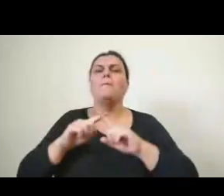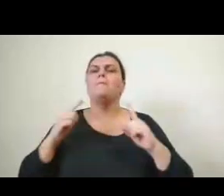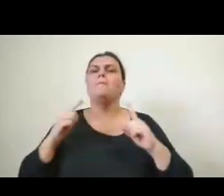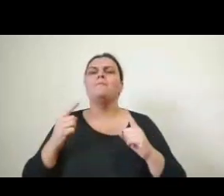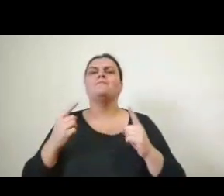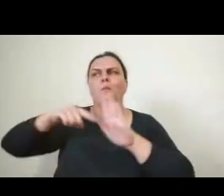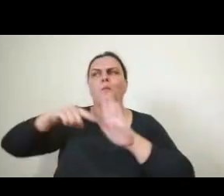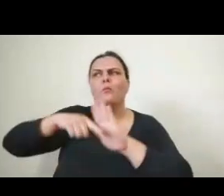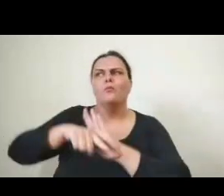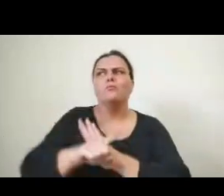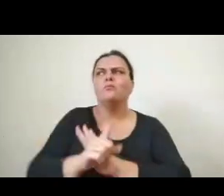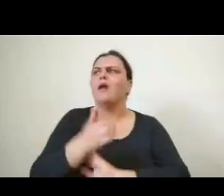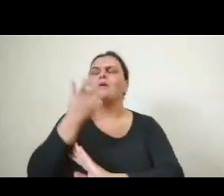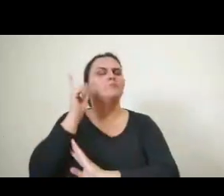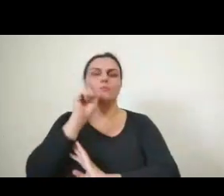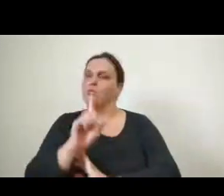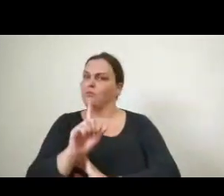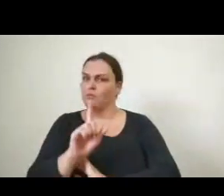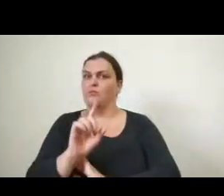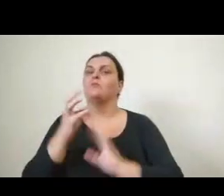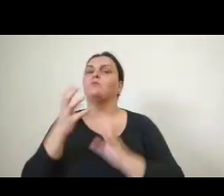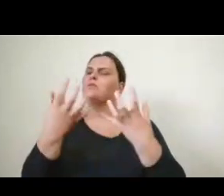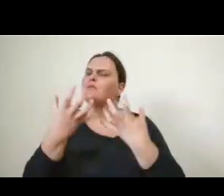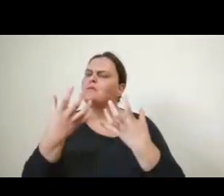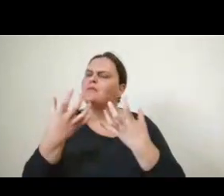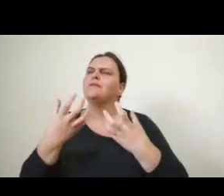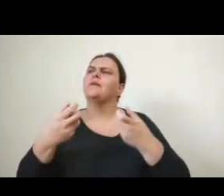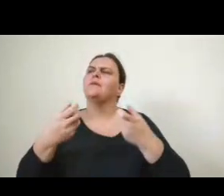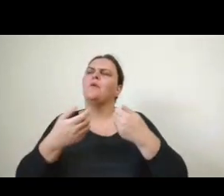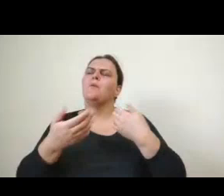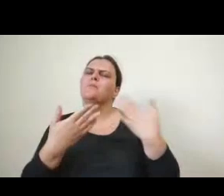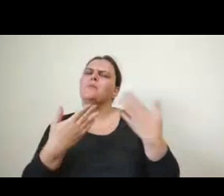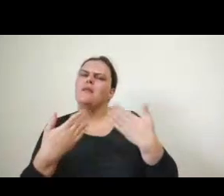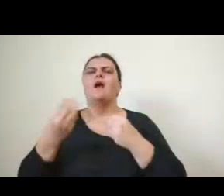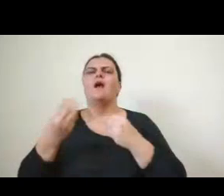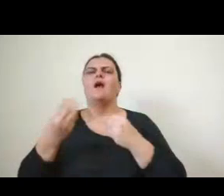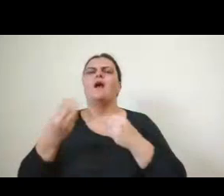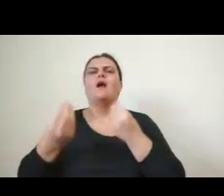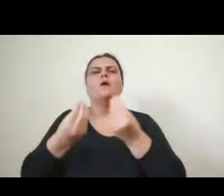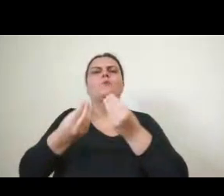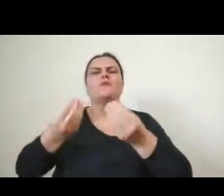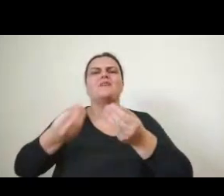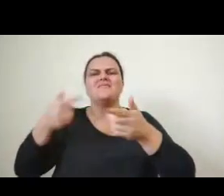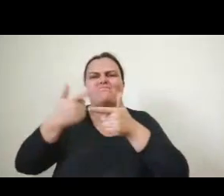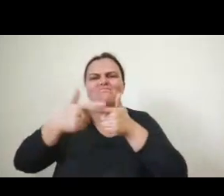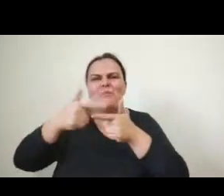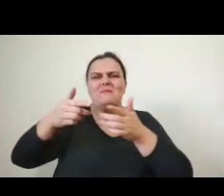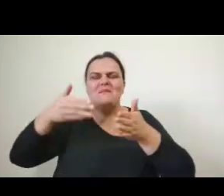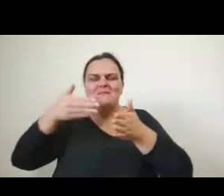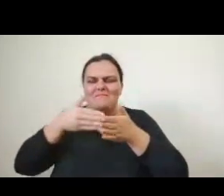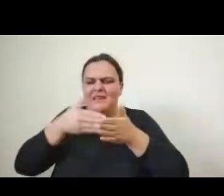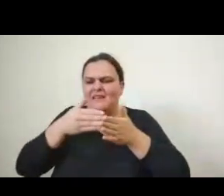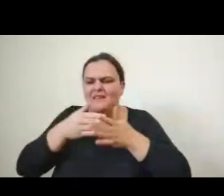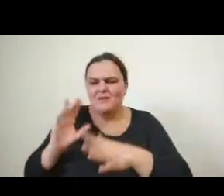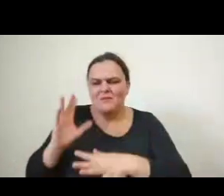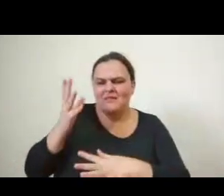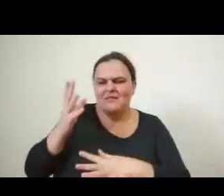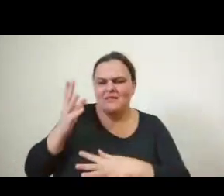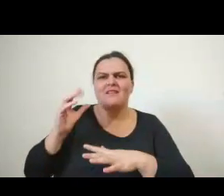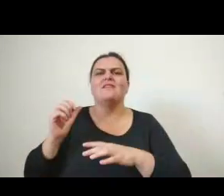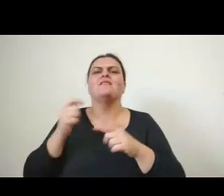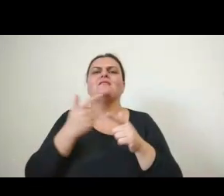Apenas realmente, comentar sobre alguns desses impactos, alguns dos impactos que eu acredito que são mais